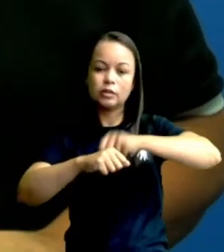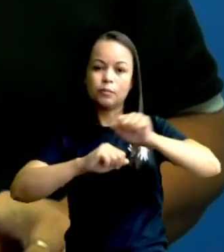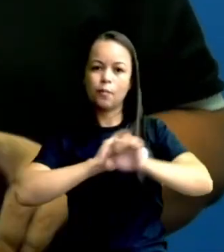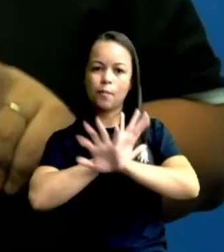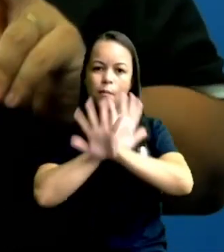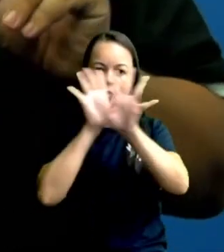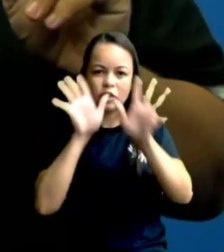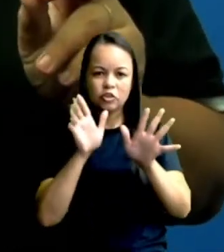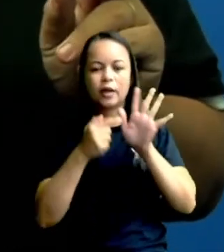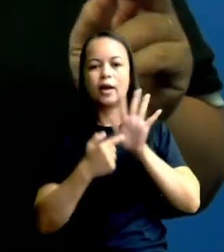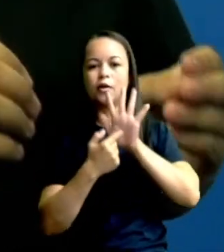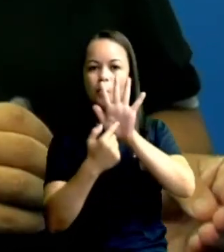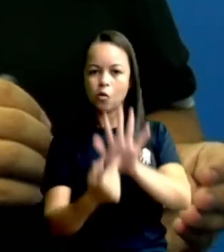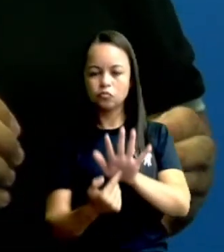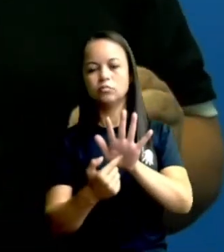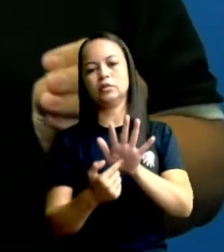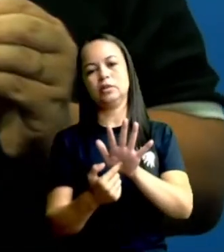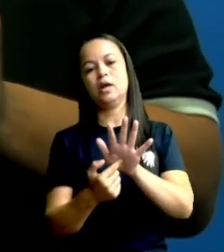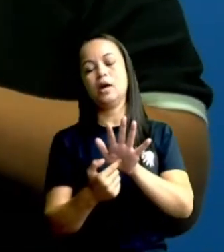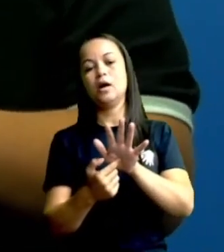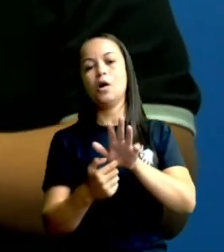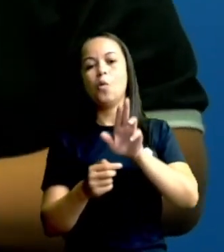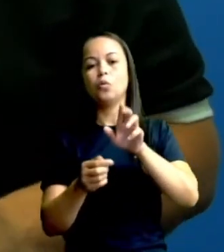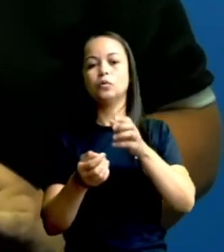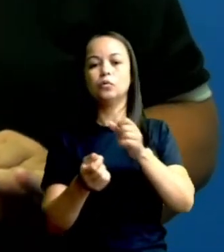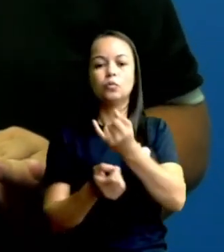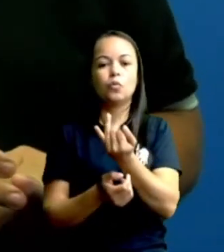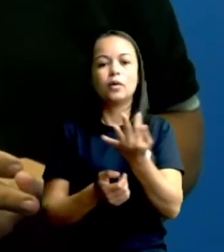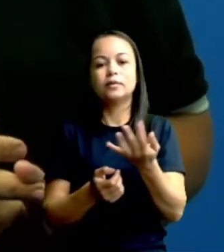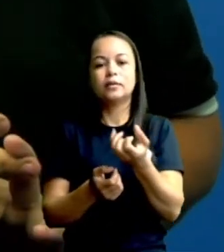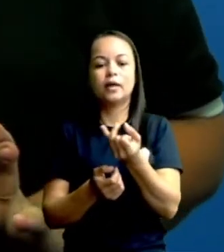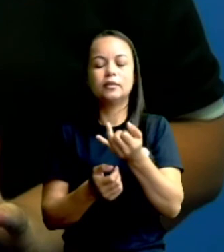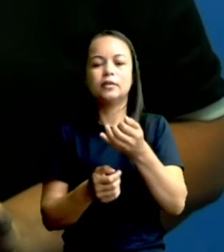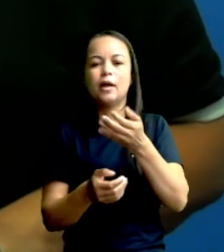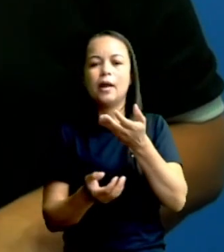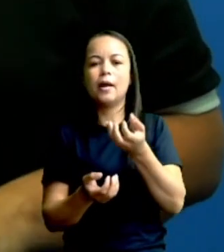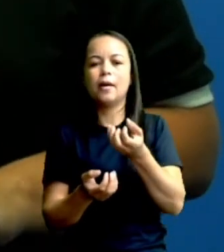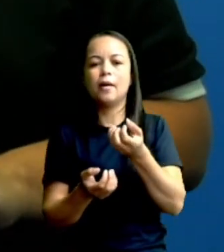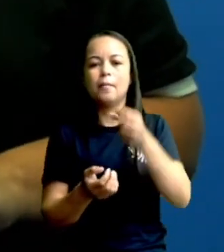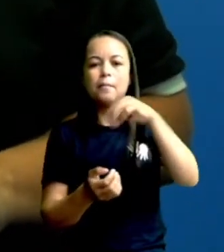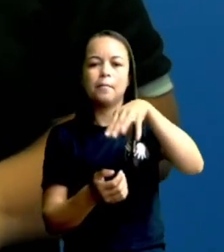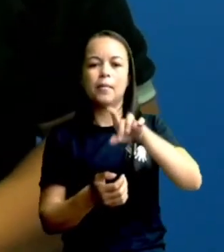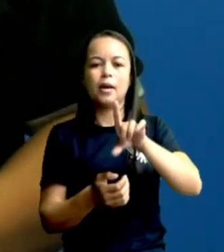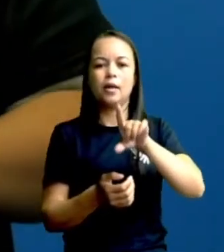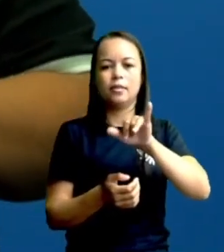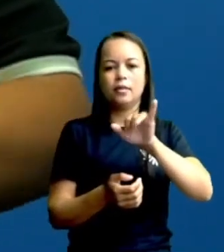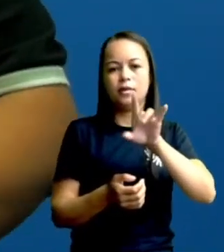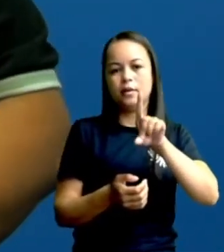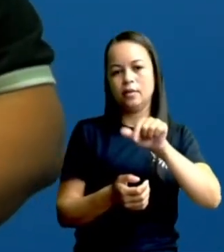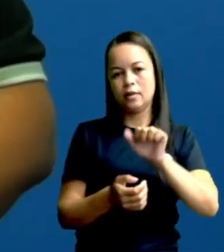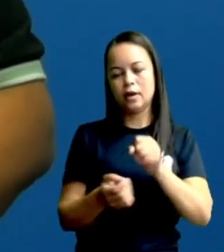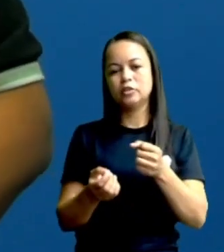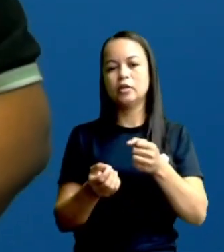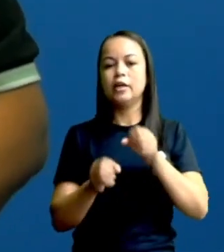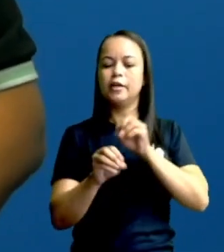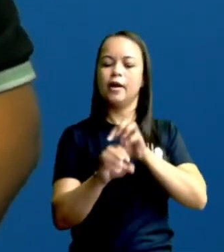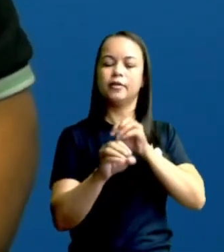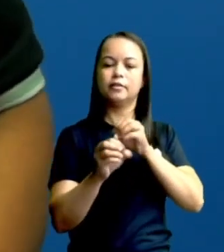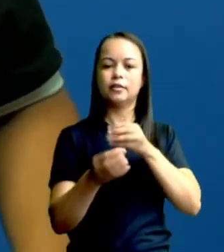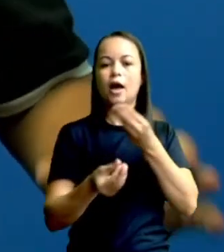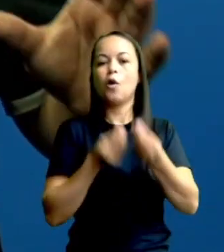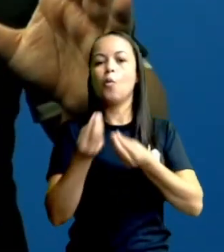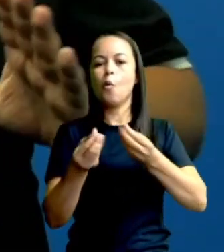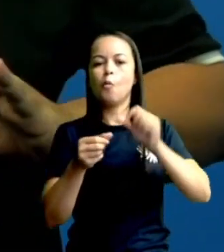claro, né? Deixar bem unidades de medidas e também ensinar o modo de preparo,